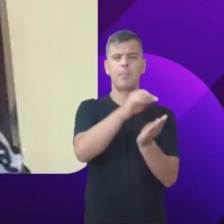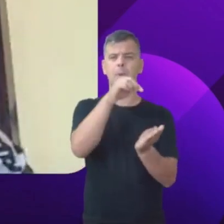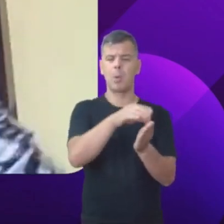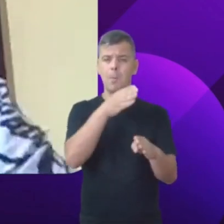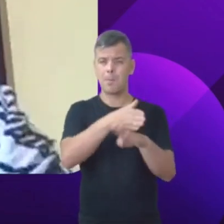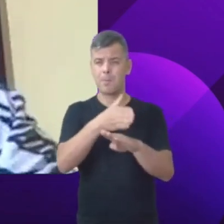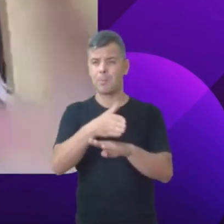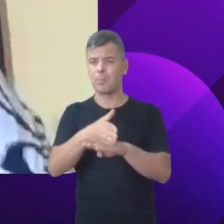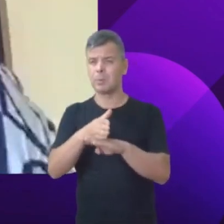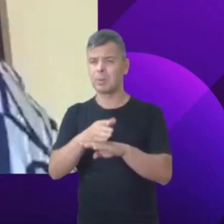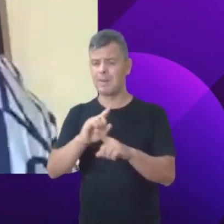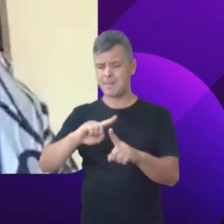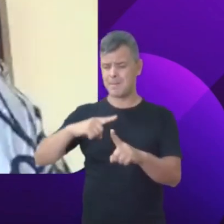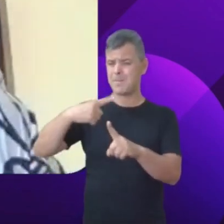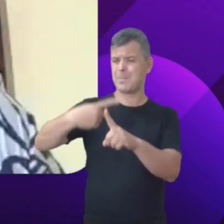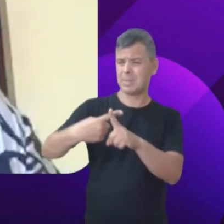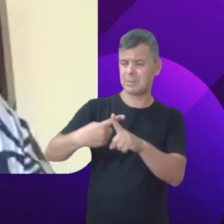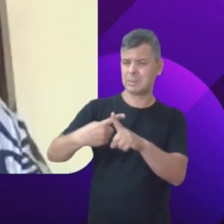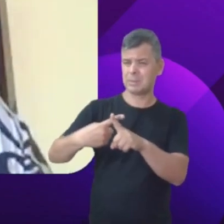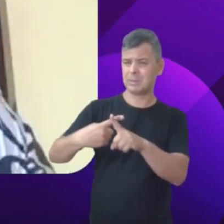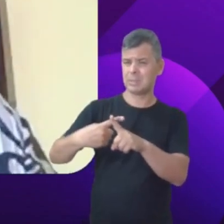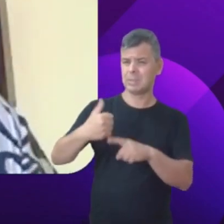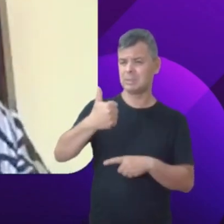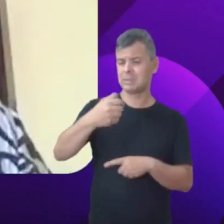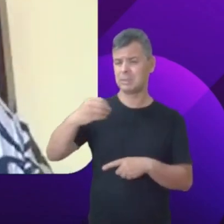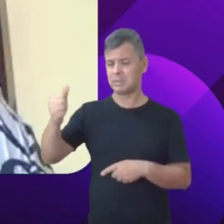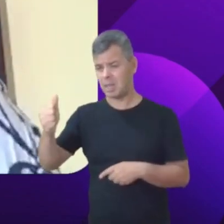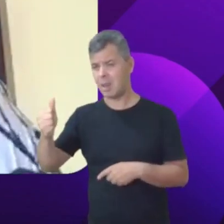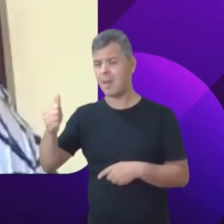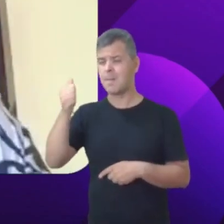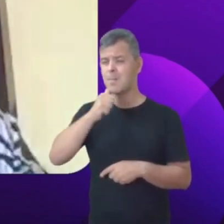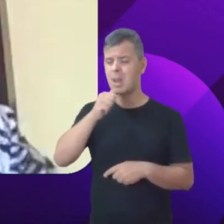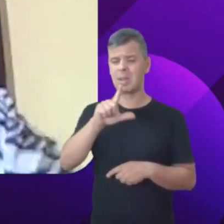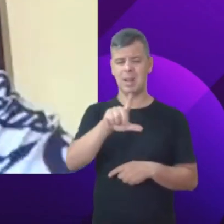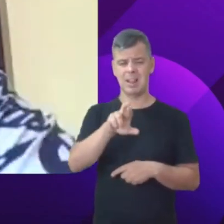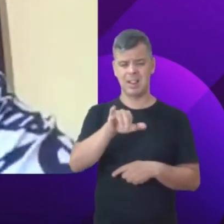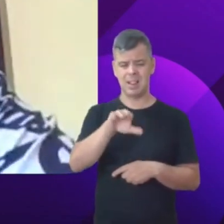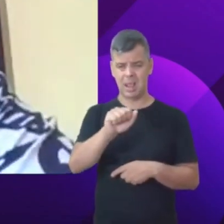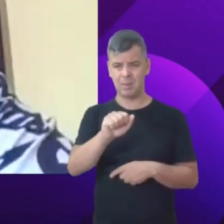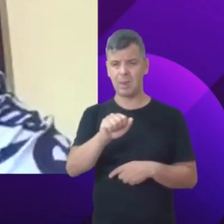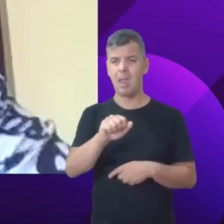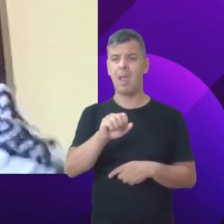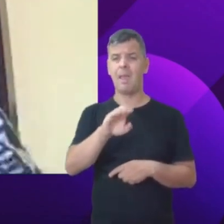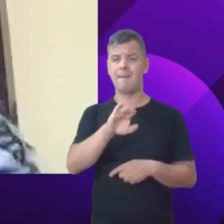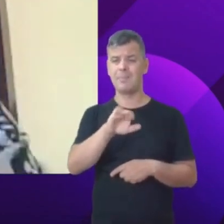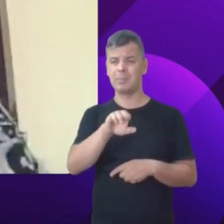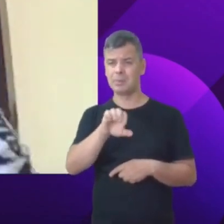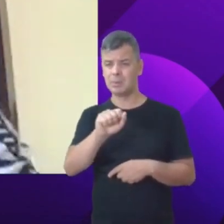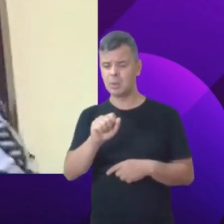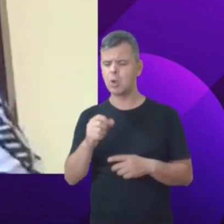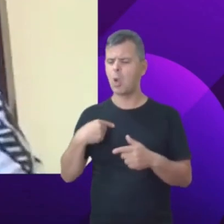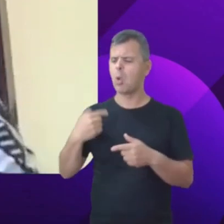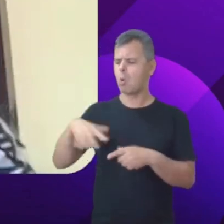uma participação de mais de 100 mulheres lésbicas e bissexuais nesse processo de construção, de debate, que ali é como se fosse